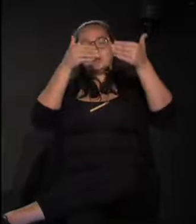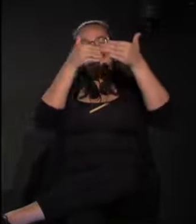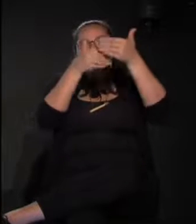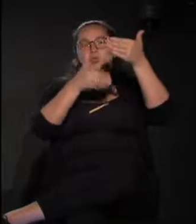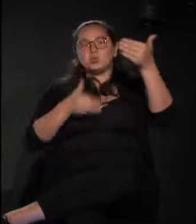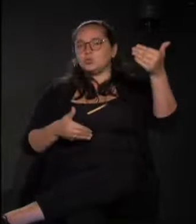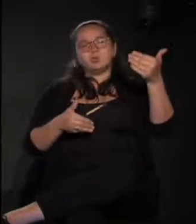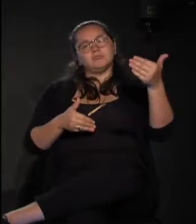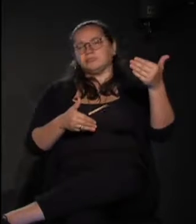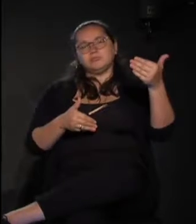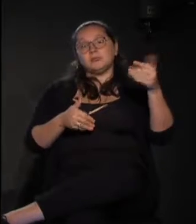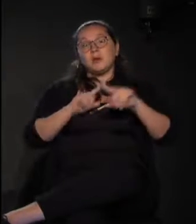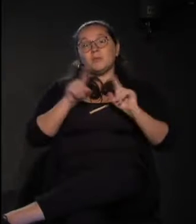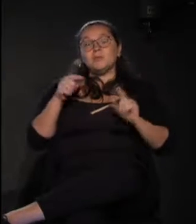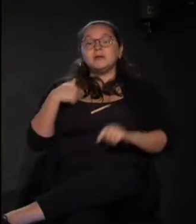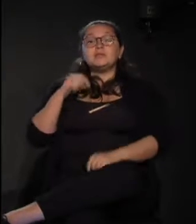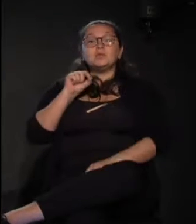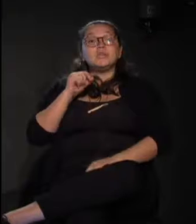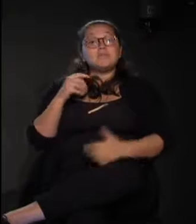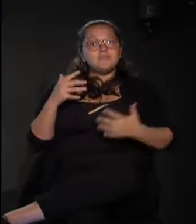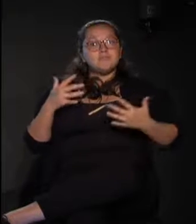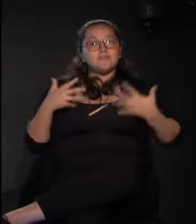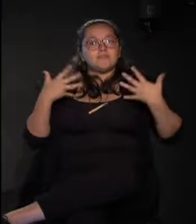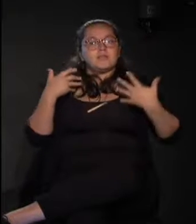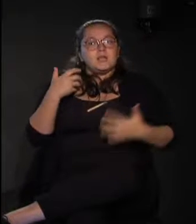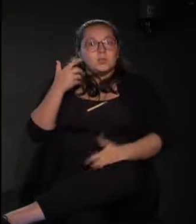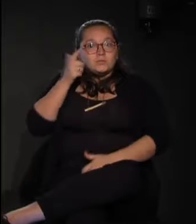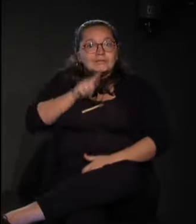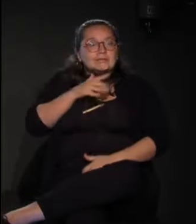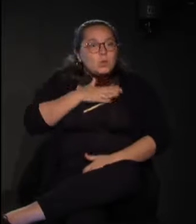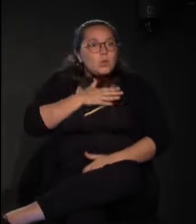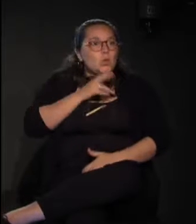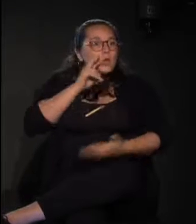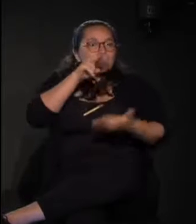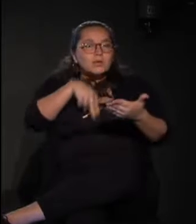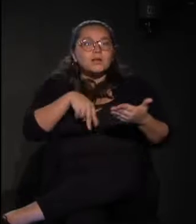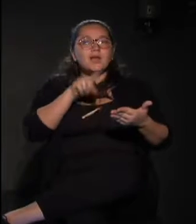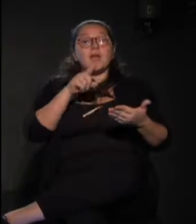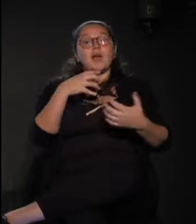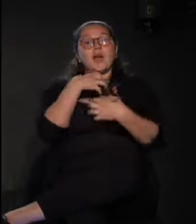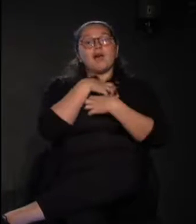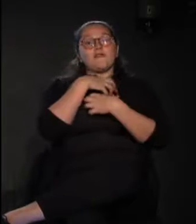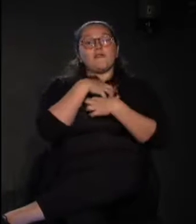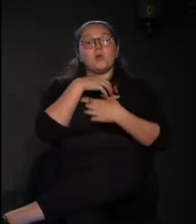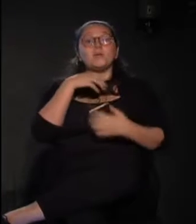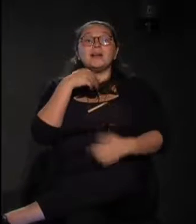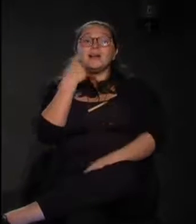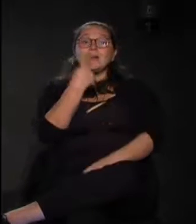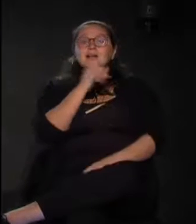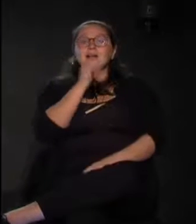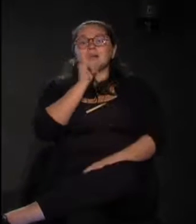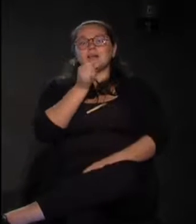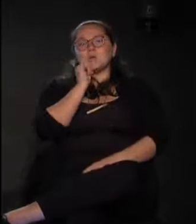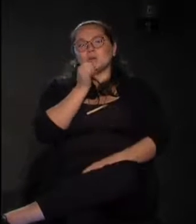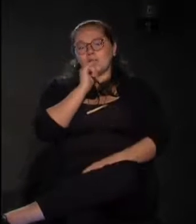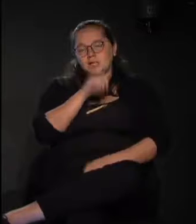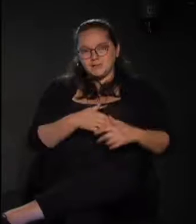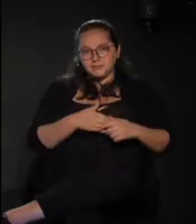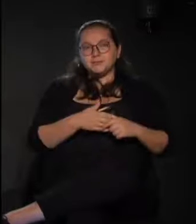chama logo que motiva para para um livro é forma como eu é um em contato com ela estruturado